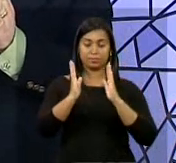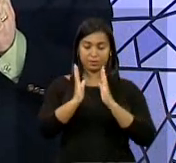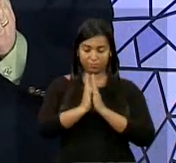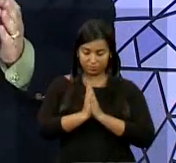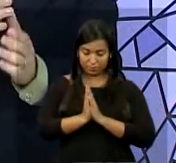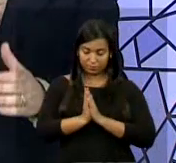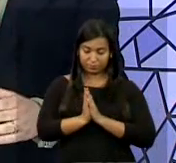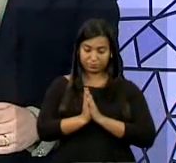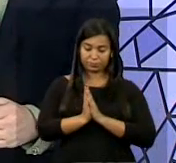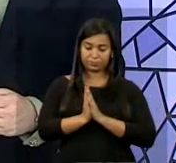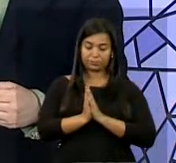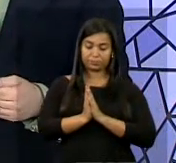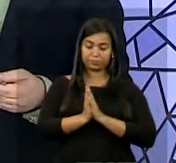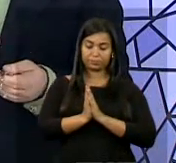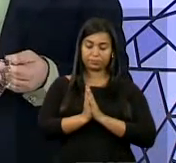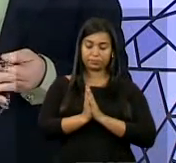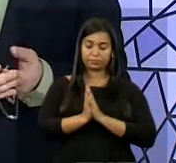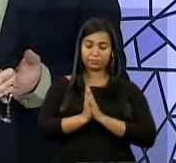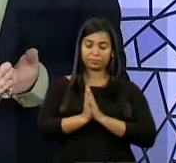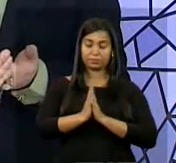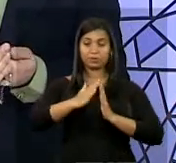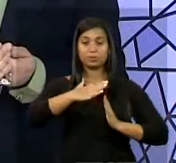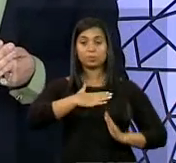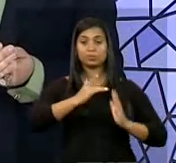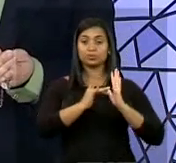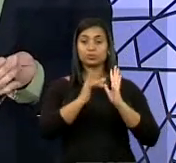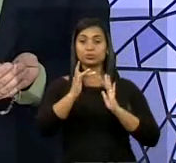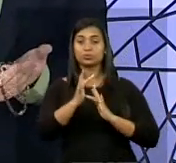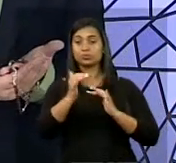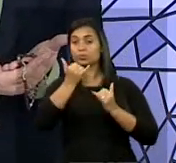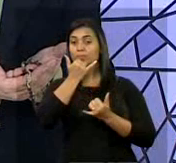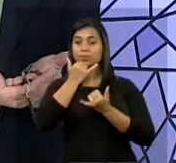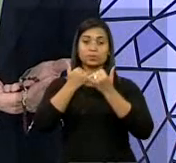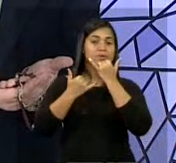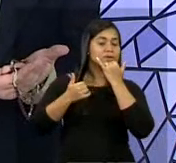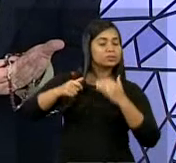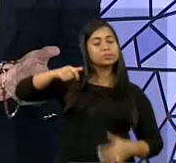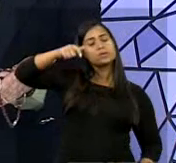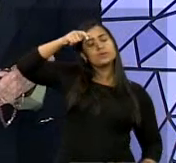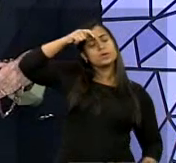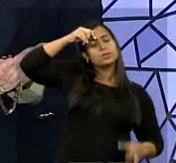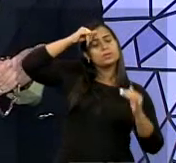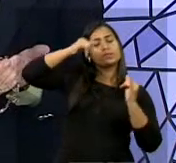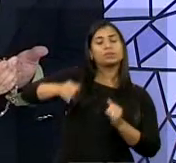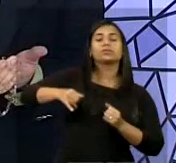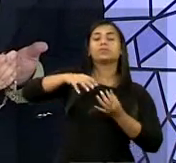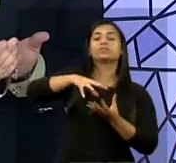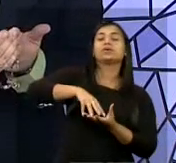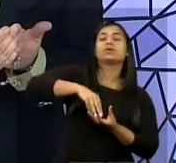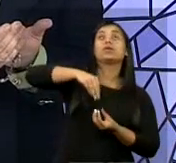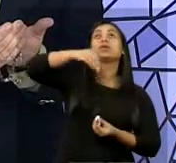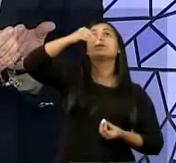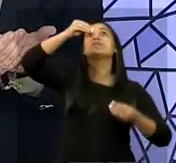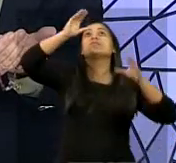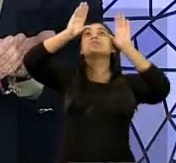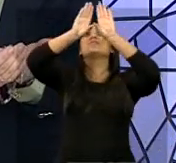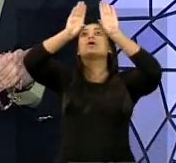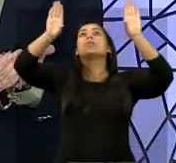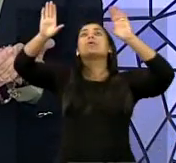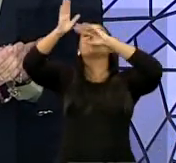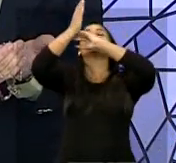era no princípio, agora e sempre. Amém. Ó meu Jesus, perdoai-nos, livrai-nos do fogo do inferno,